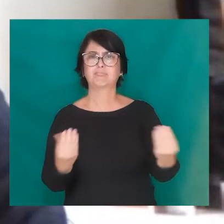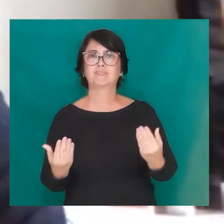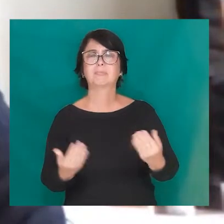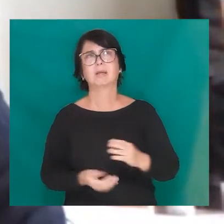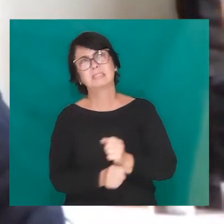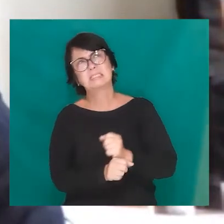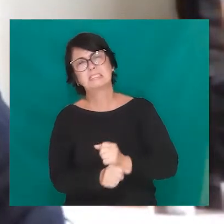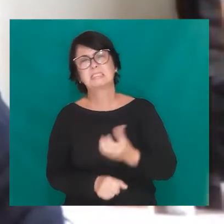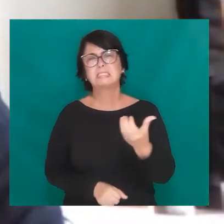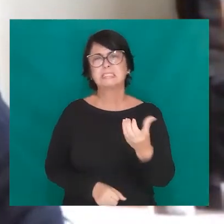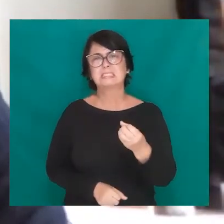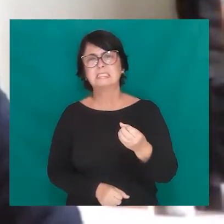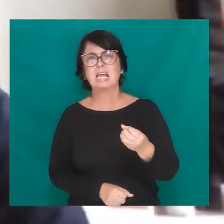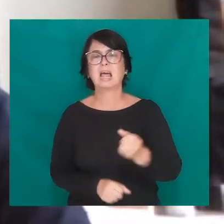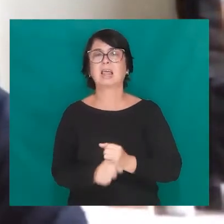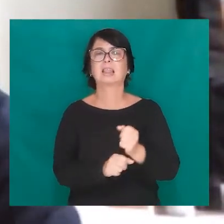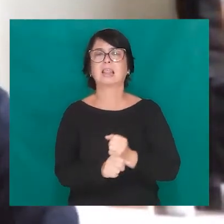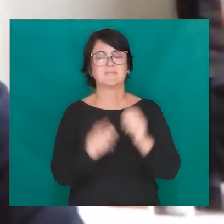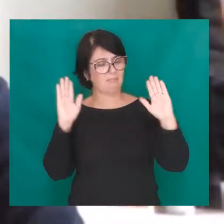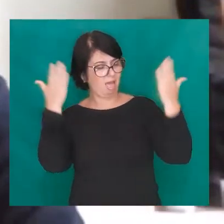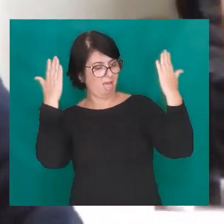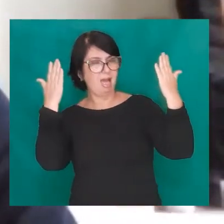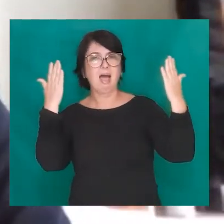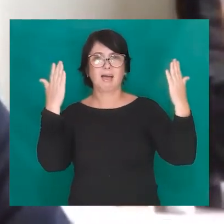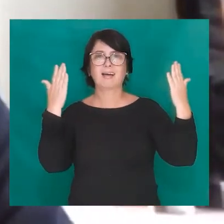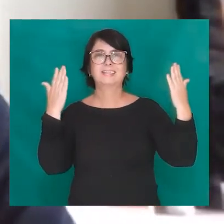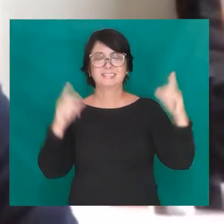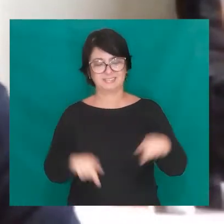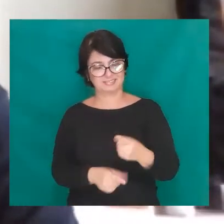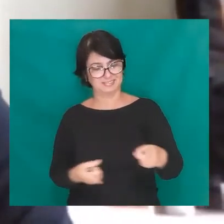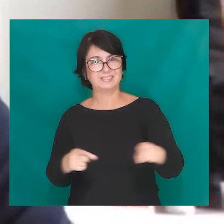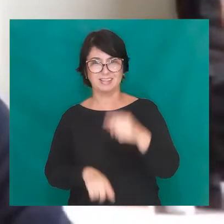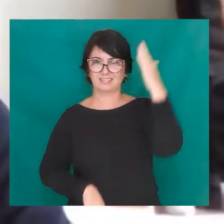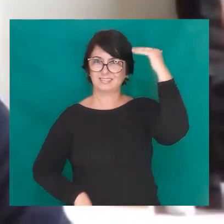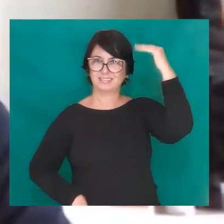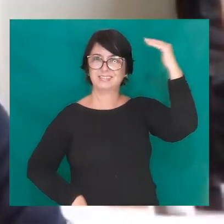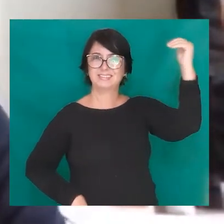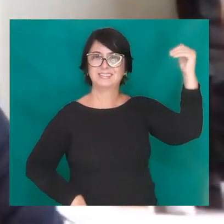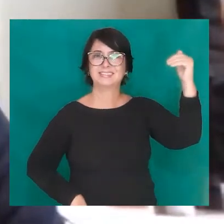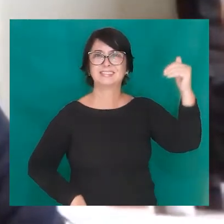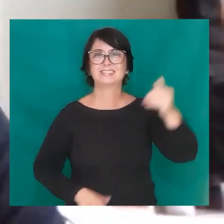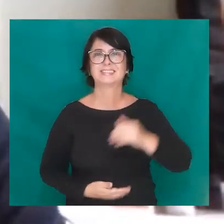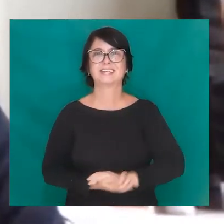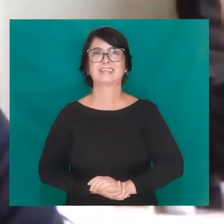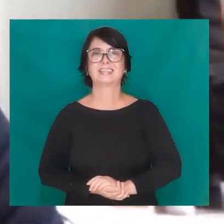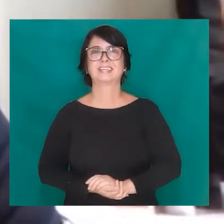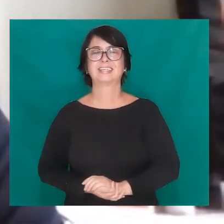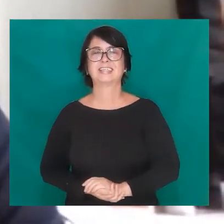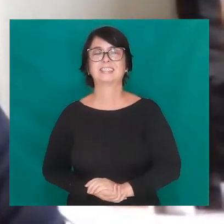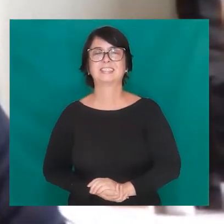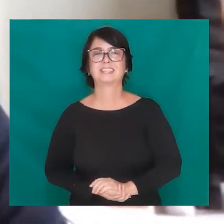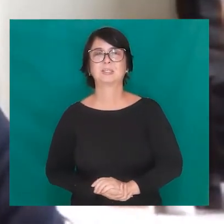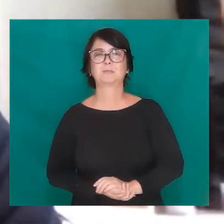final dos anos 60, já estava em festivais, e música de sucesso, Samarina, Juliana,